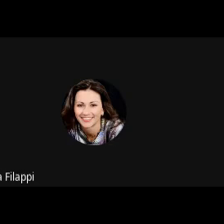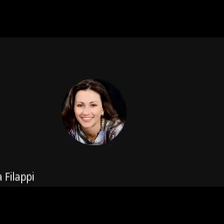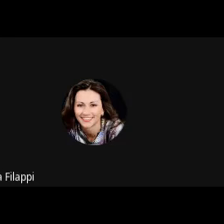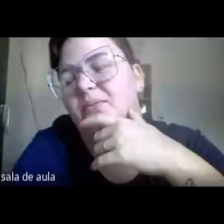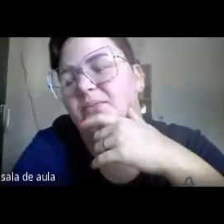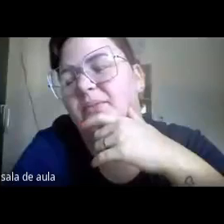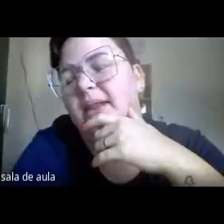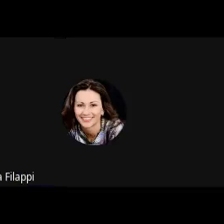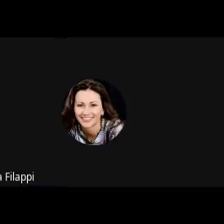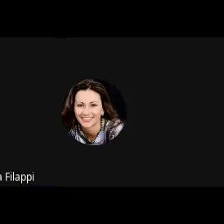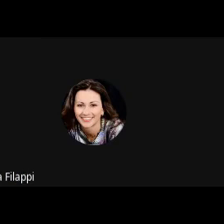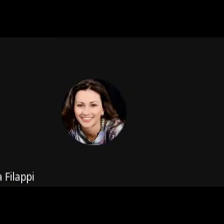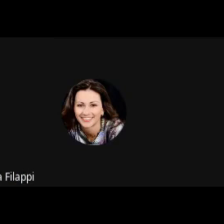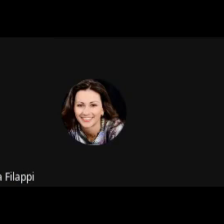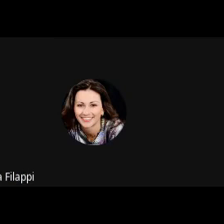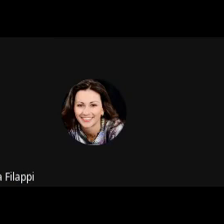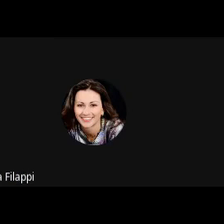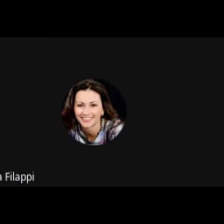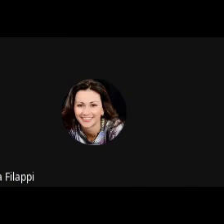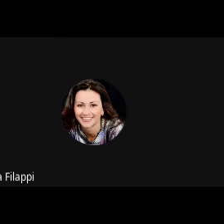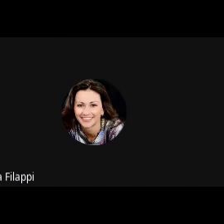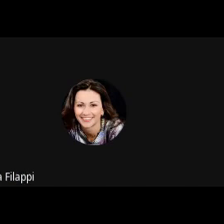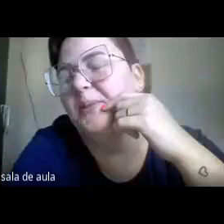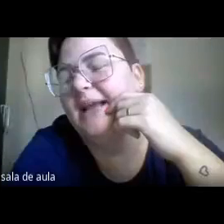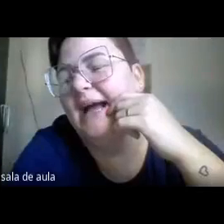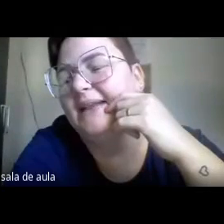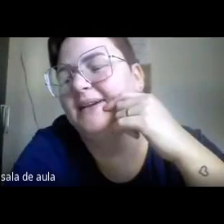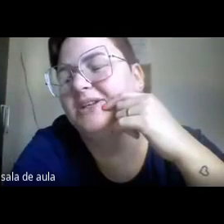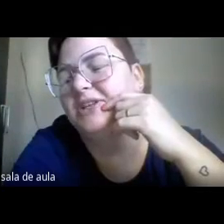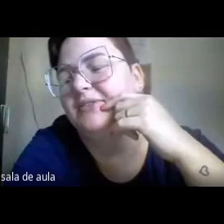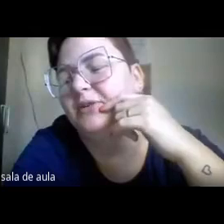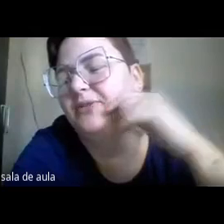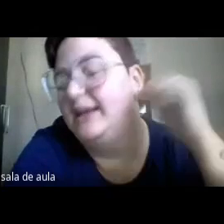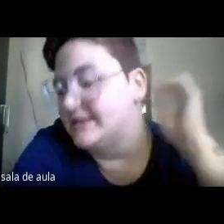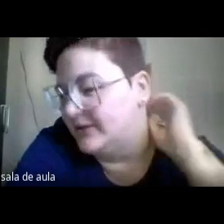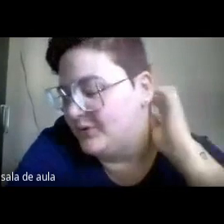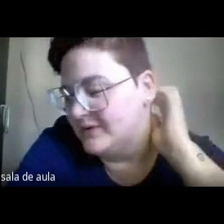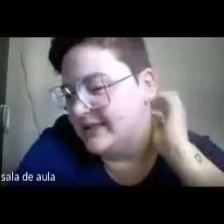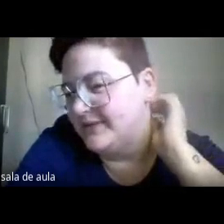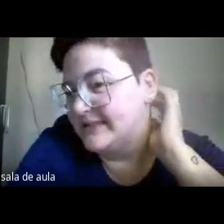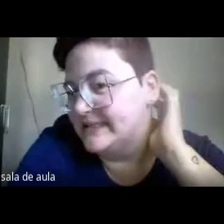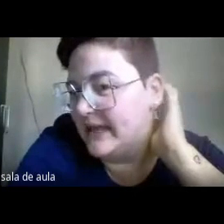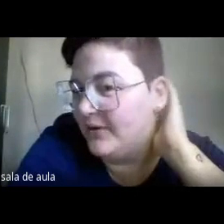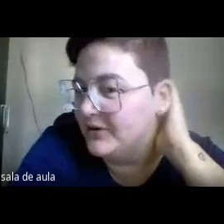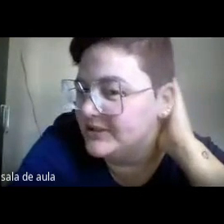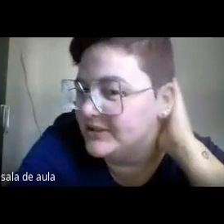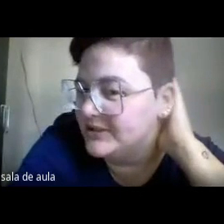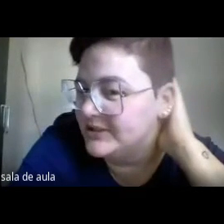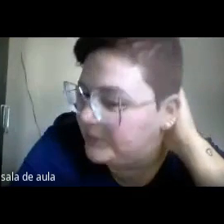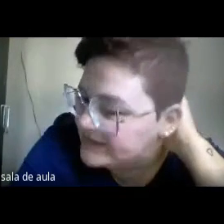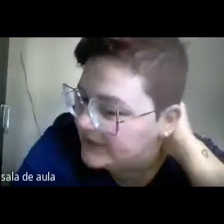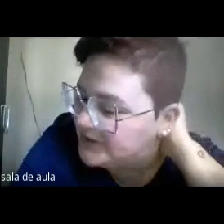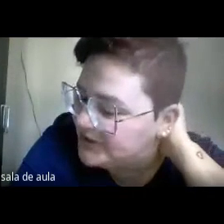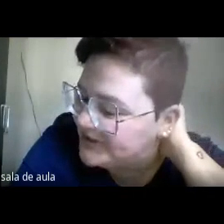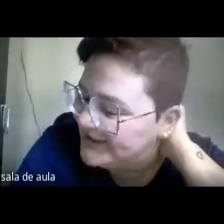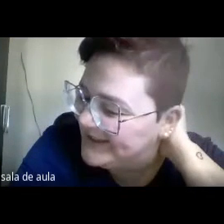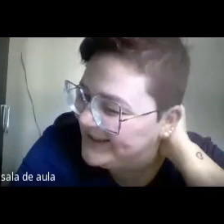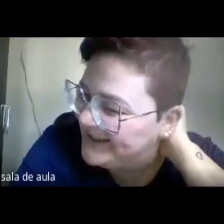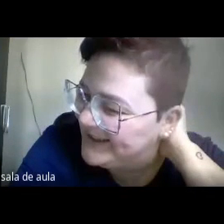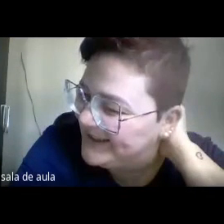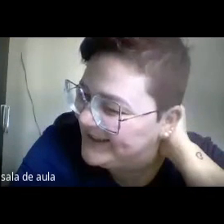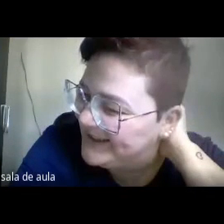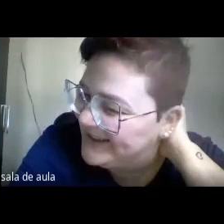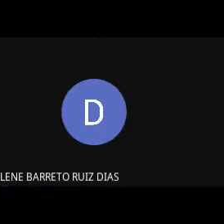tem problema, tá? Não, adorei. Que bom, obrigada, Ângela. Fico feliz que tu conseguiu acessar hoje e estar presente.